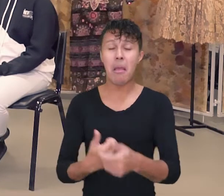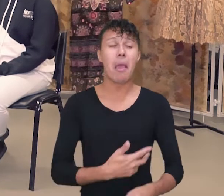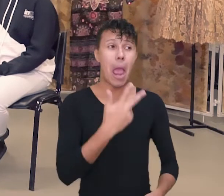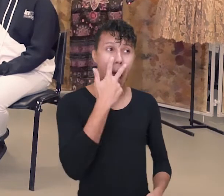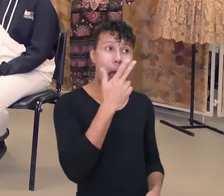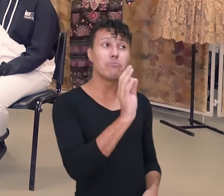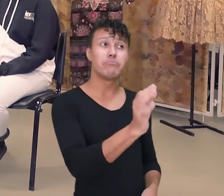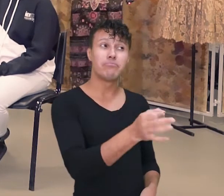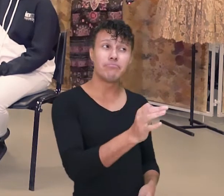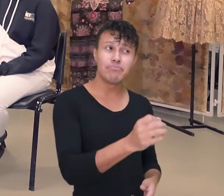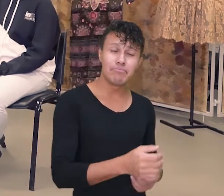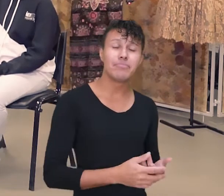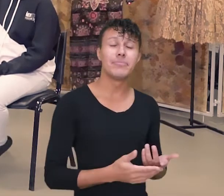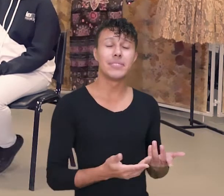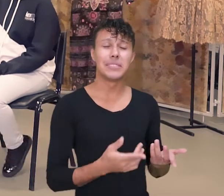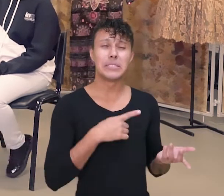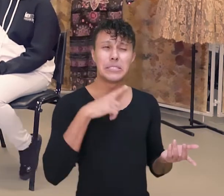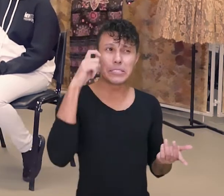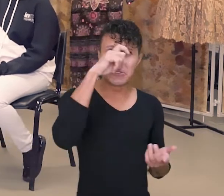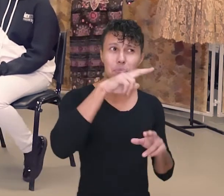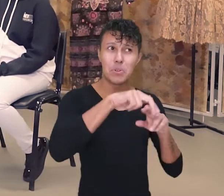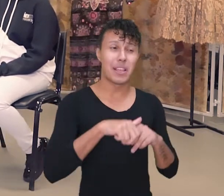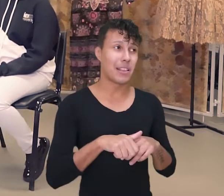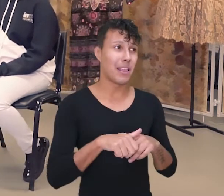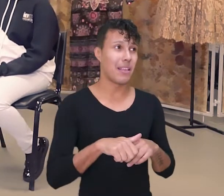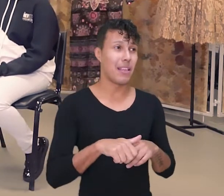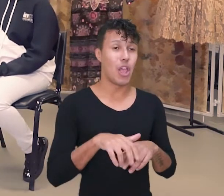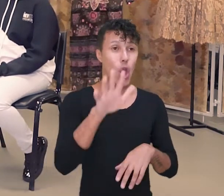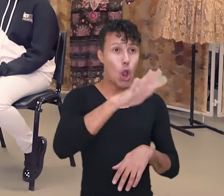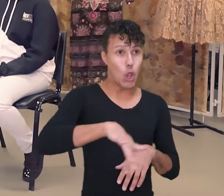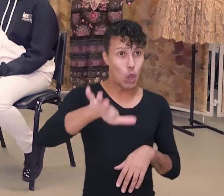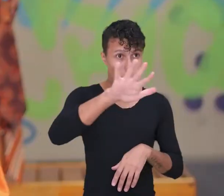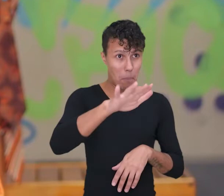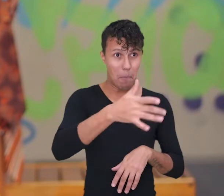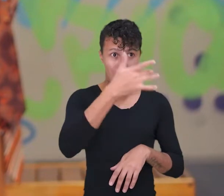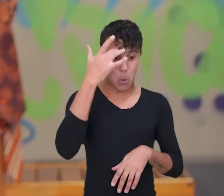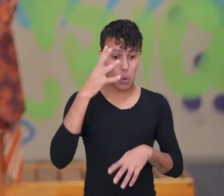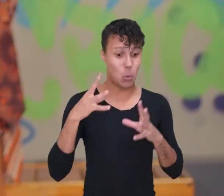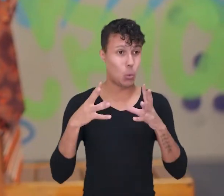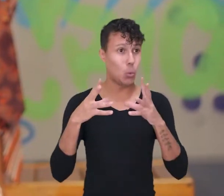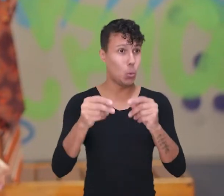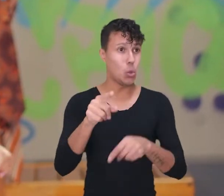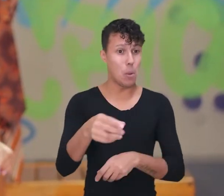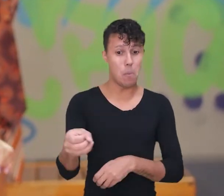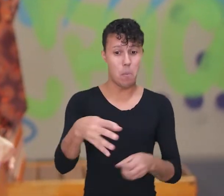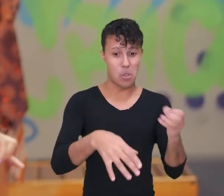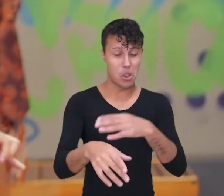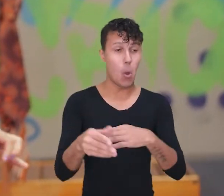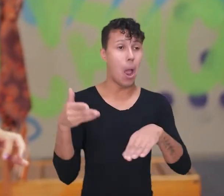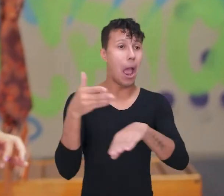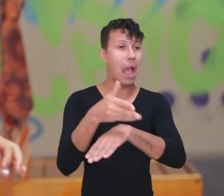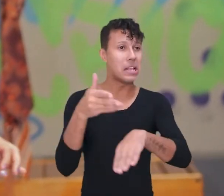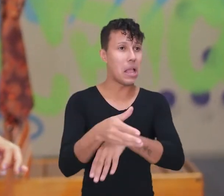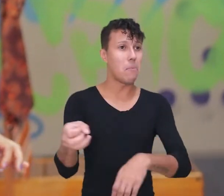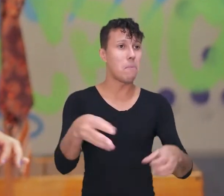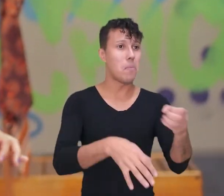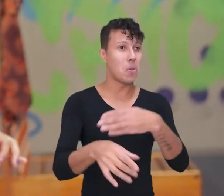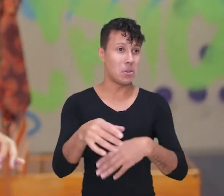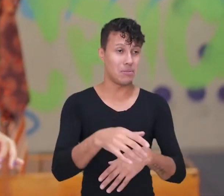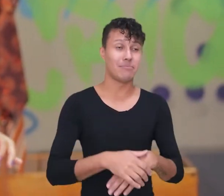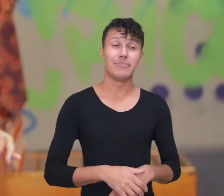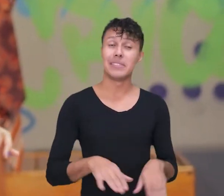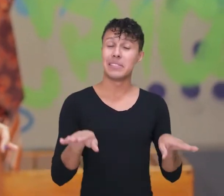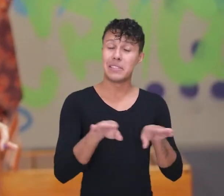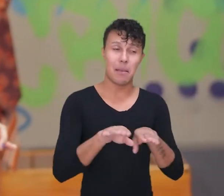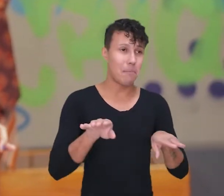Acho difícil que a juventude, porque nem todo mundo está moderno, nem todo mundo está tendo acesso à modernidade, nem